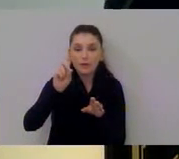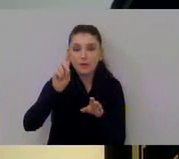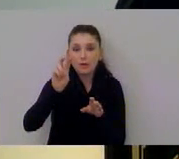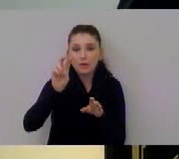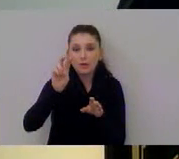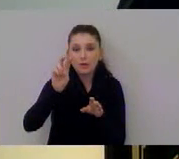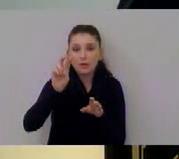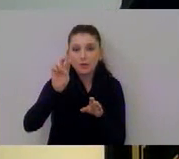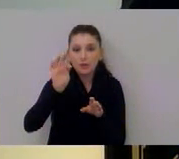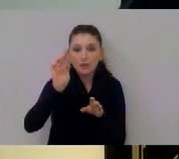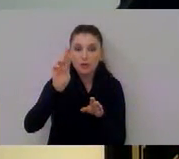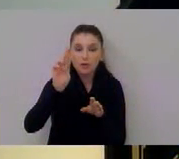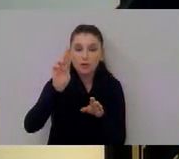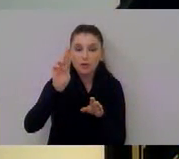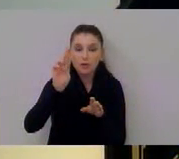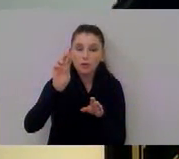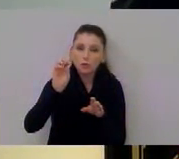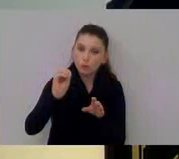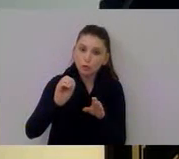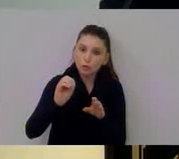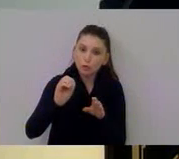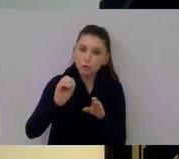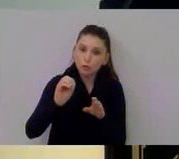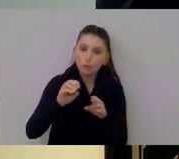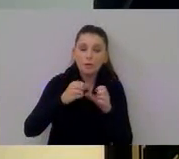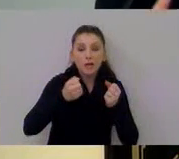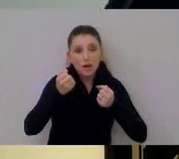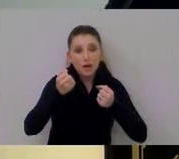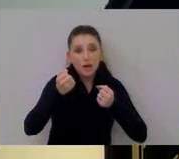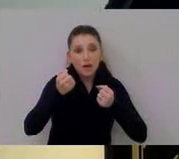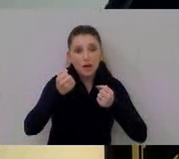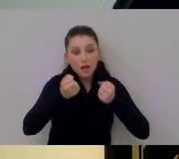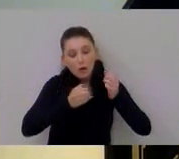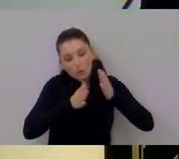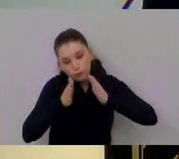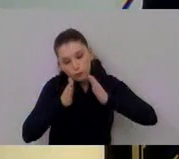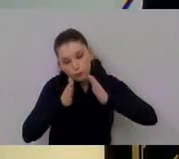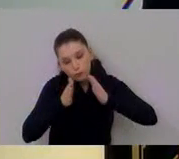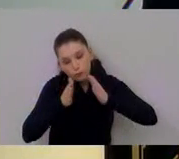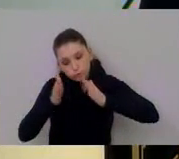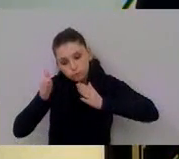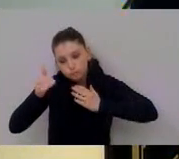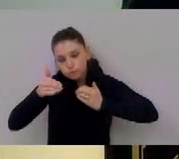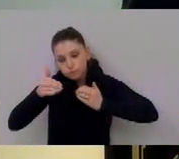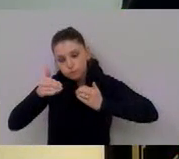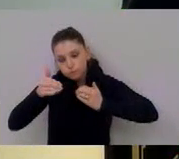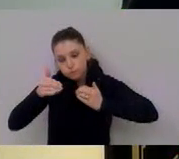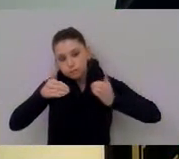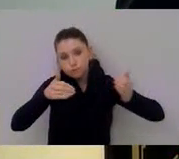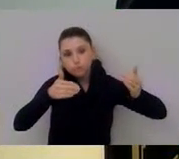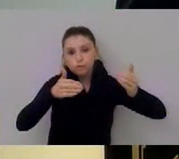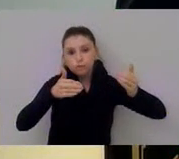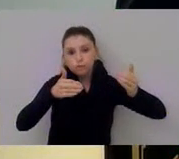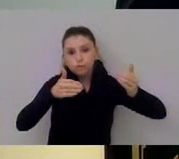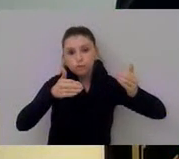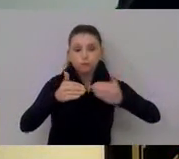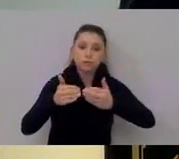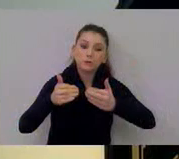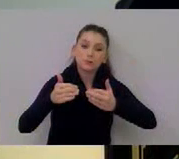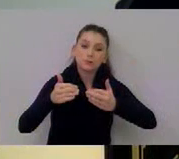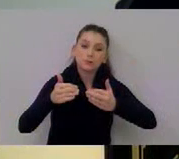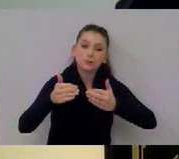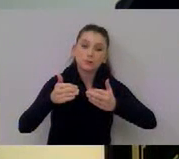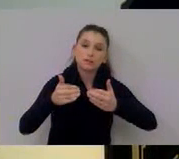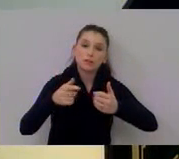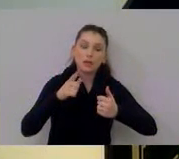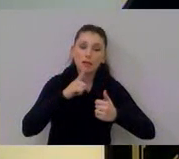como você tem um problema na maior viária do meu bairro, onde eu moro. Por isso que eu fiz